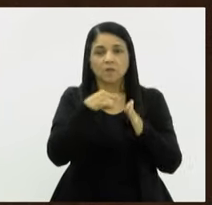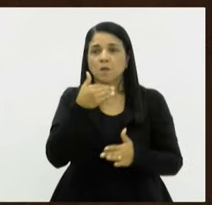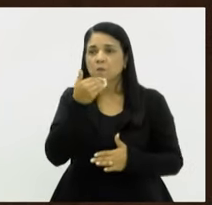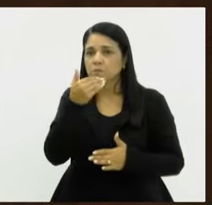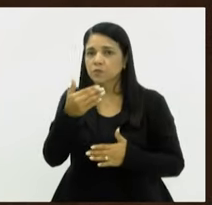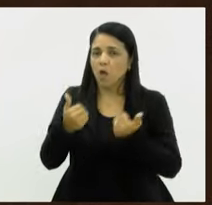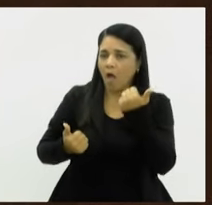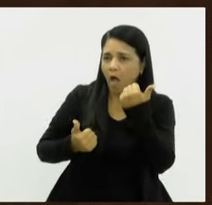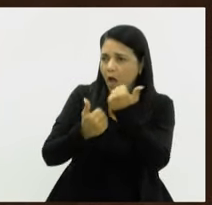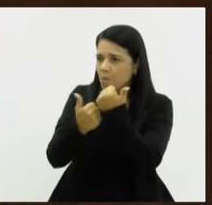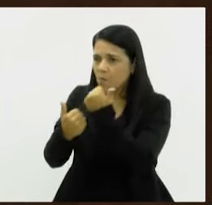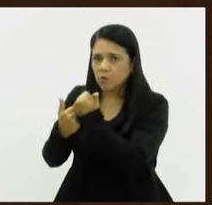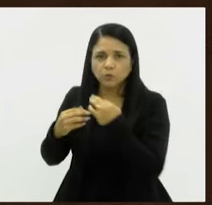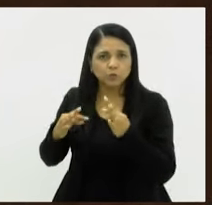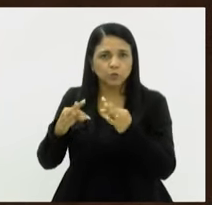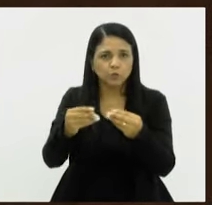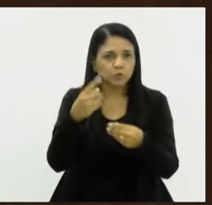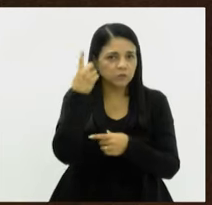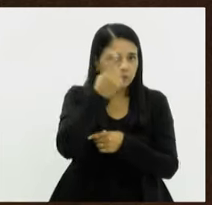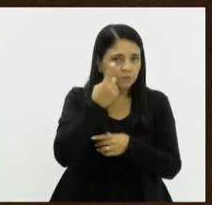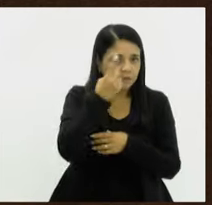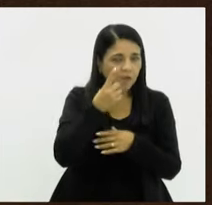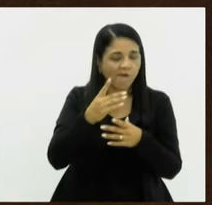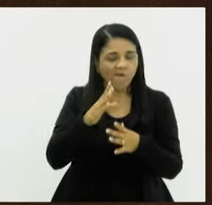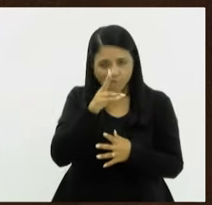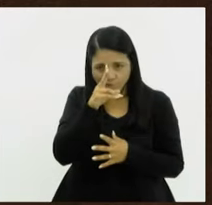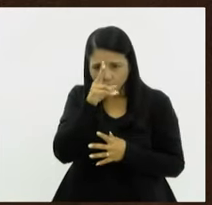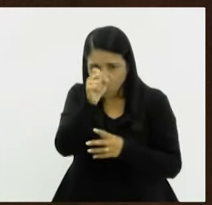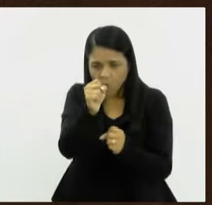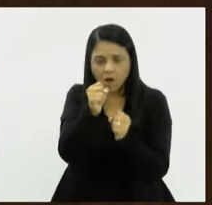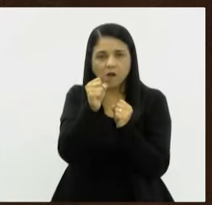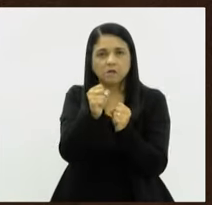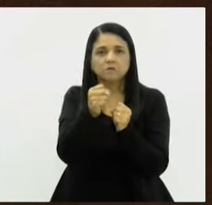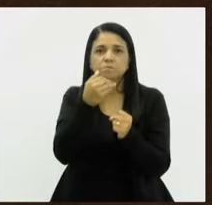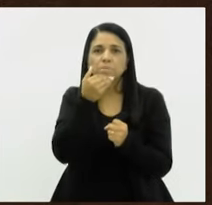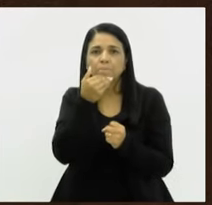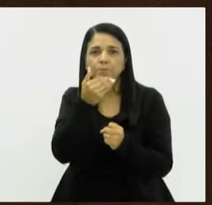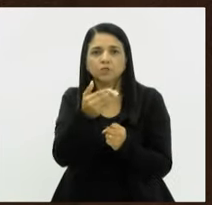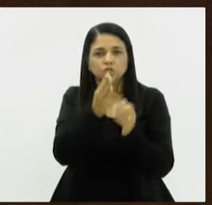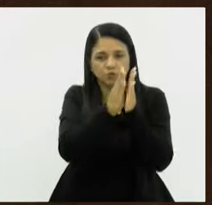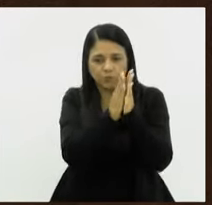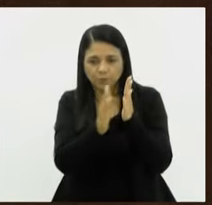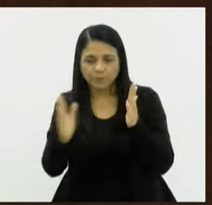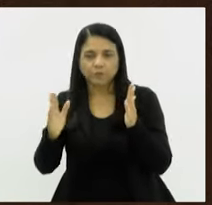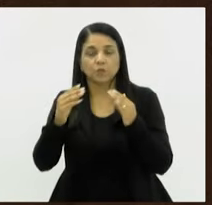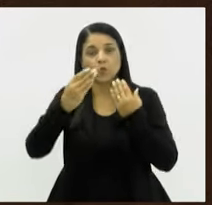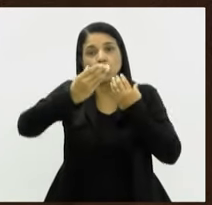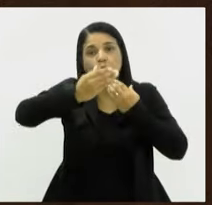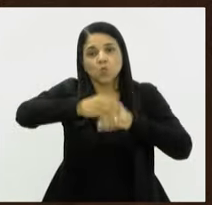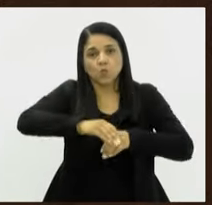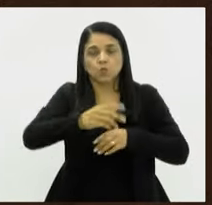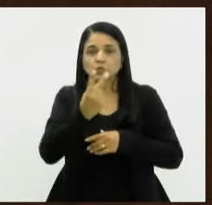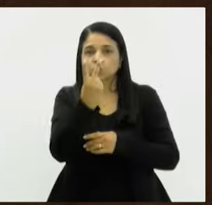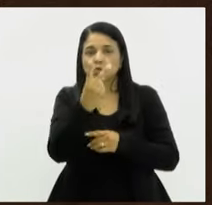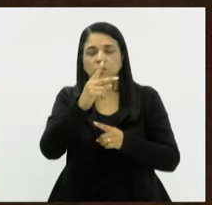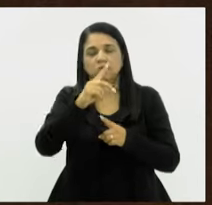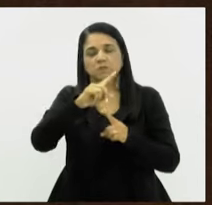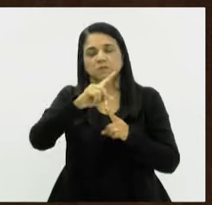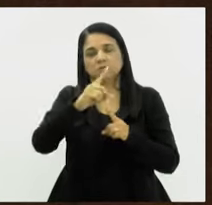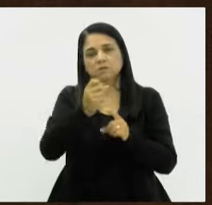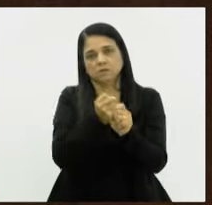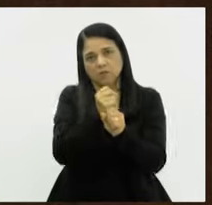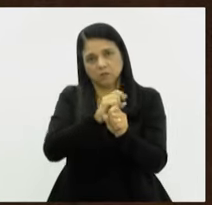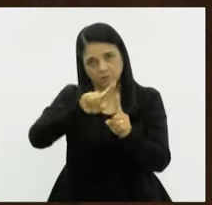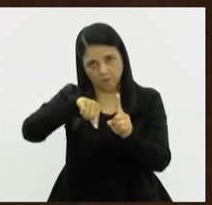todos os deputados para que possamos fortalecer esse pedido de prorrogação do concurso por mais 2 anos, para